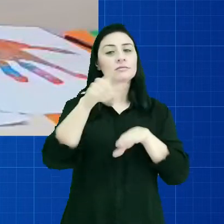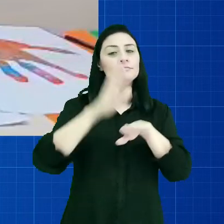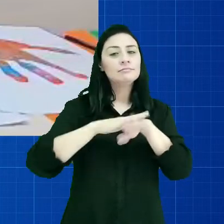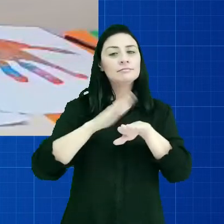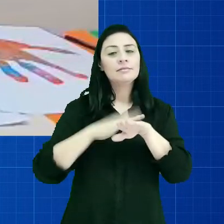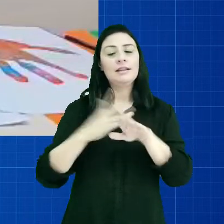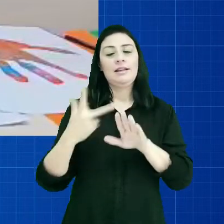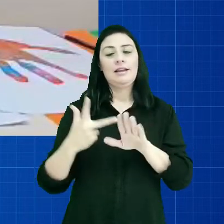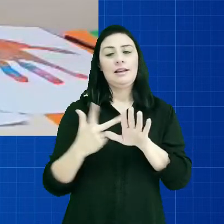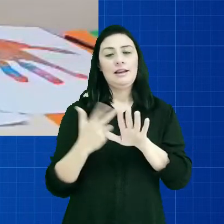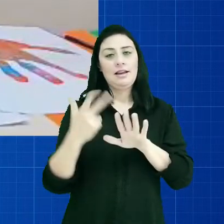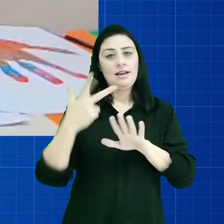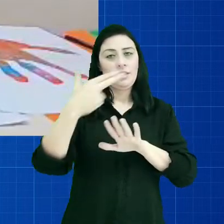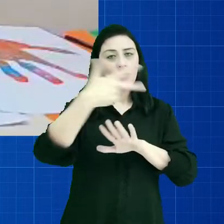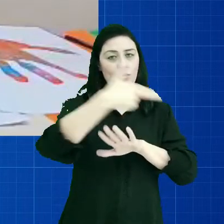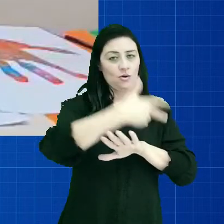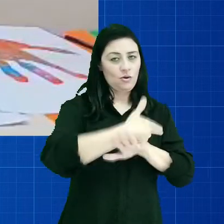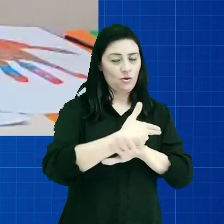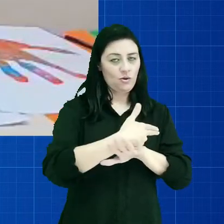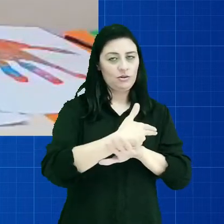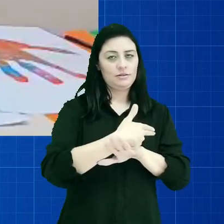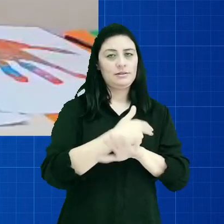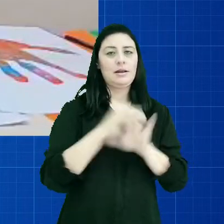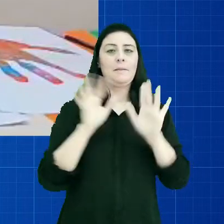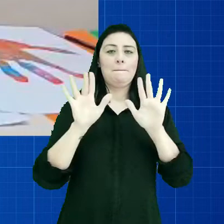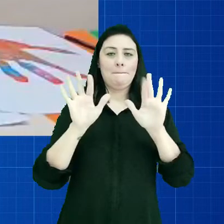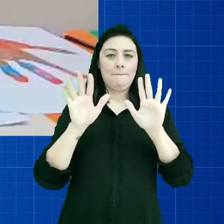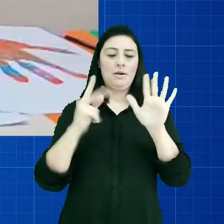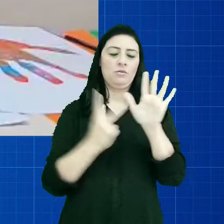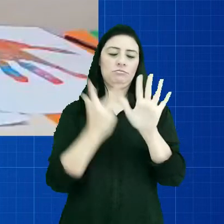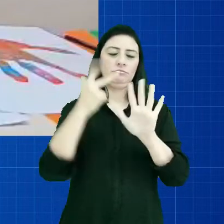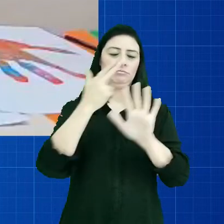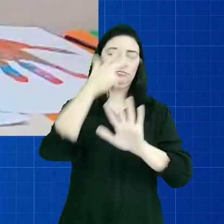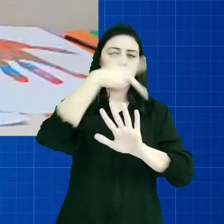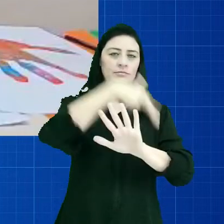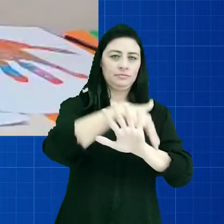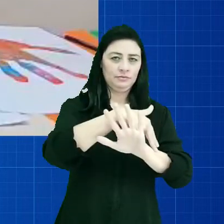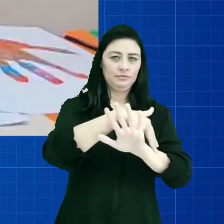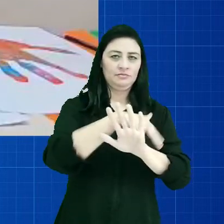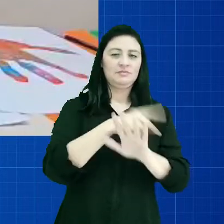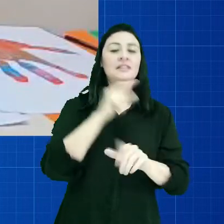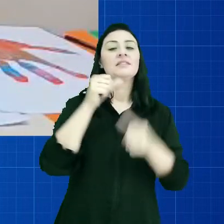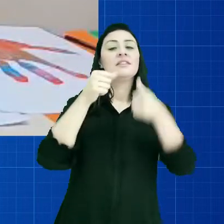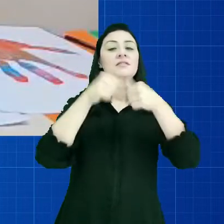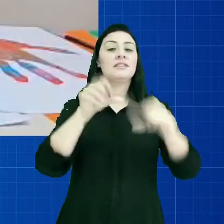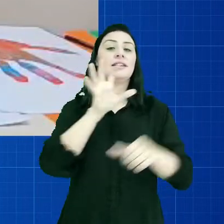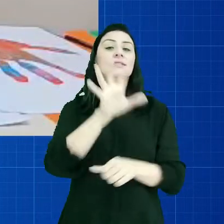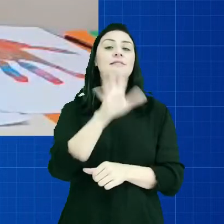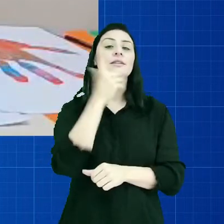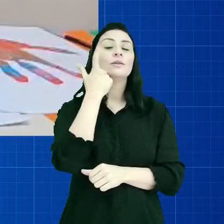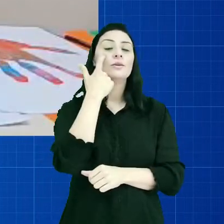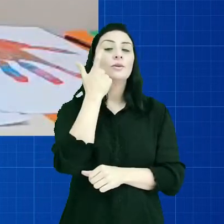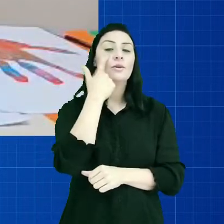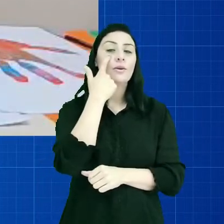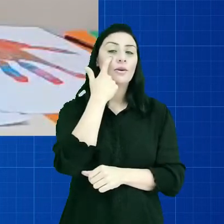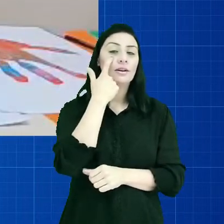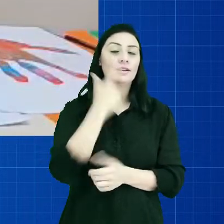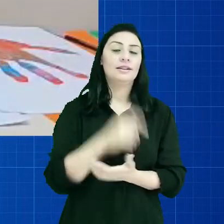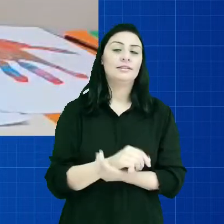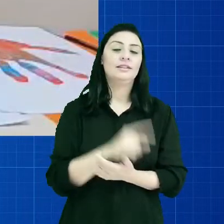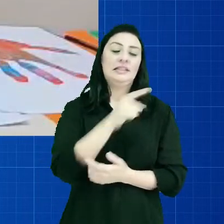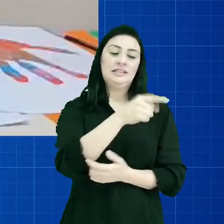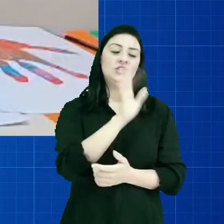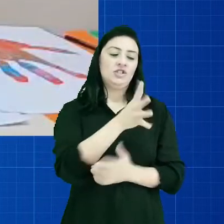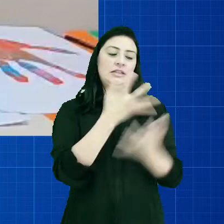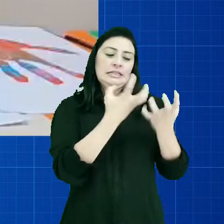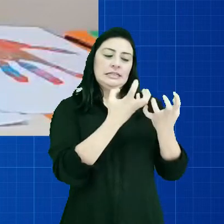vão recortar essas tintas, essas mãos ali contornadas, tá bom? E elas vão ficar assim, ó. Essa aqui, ó,